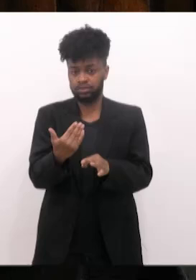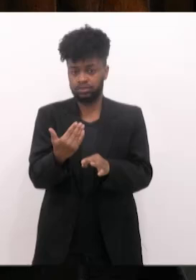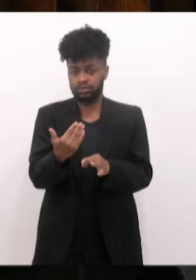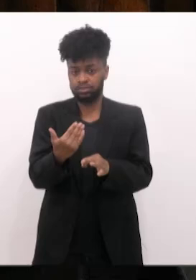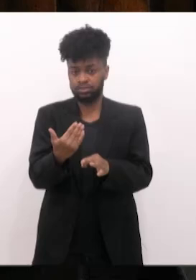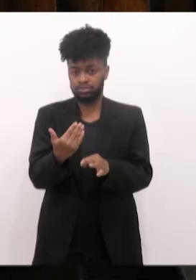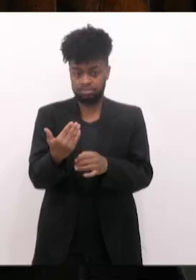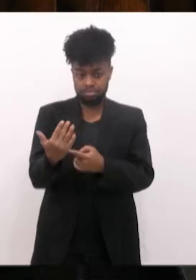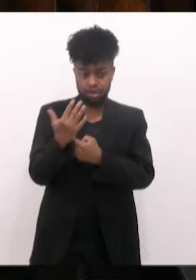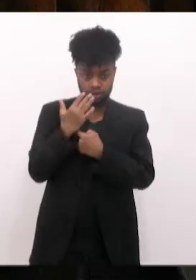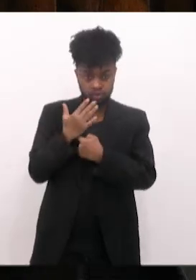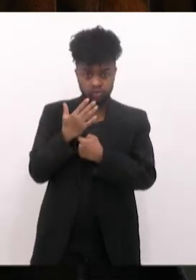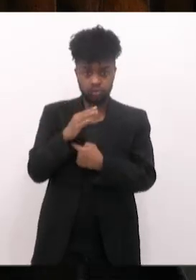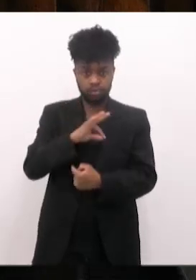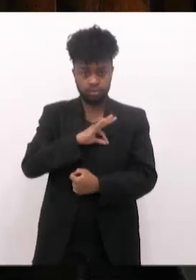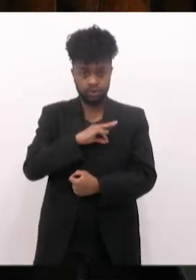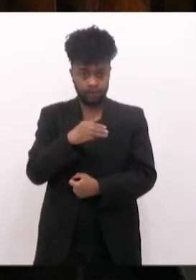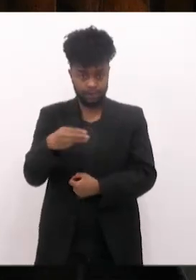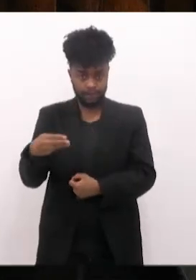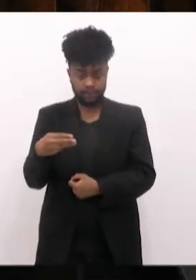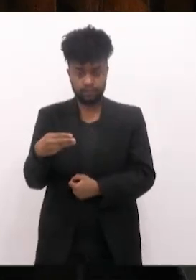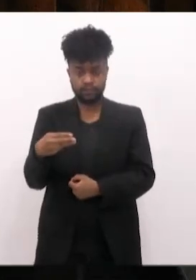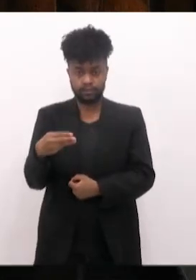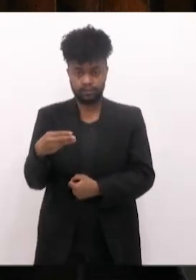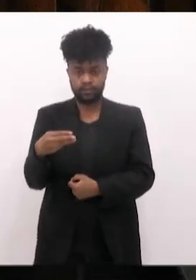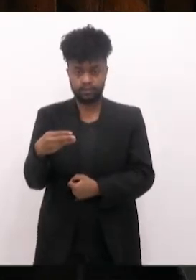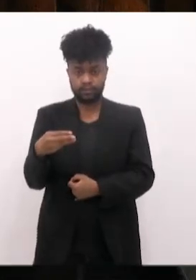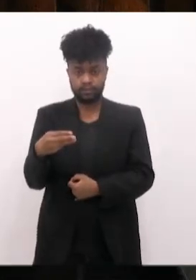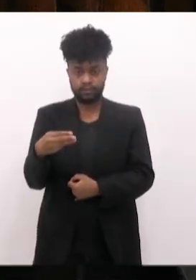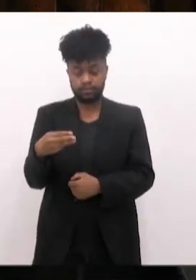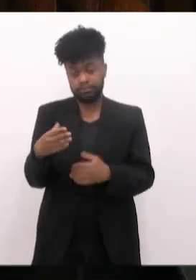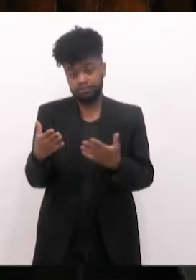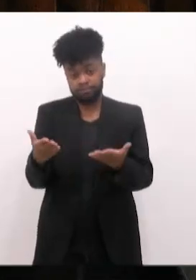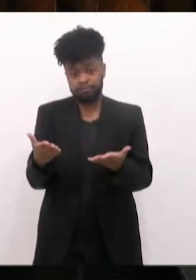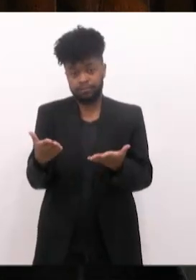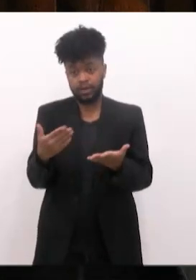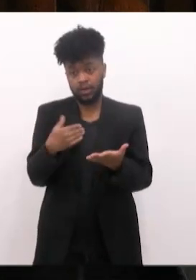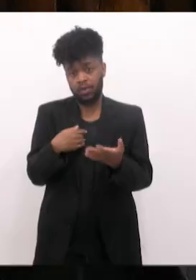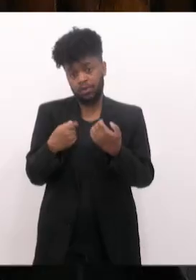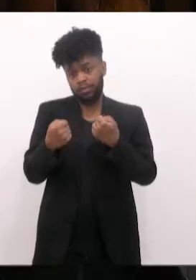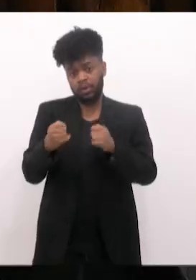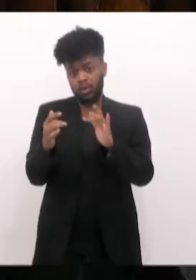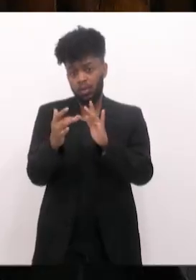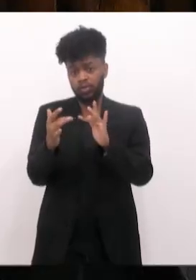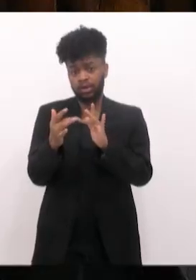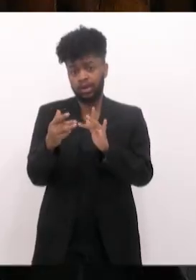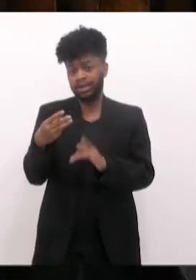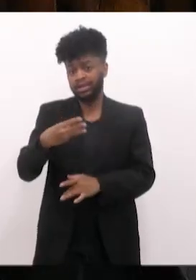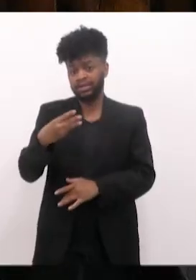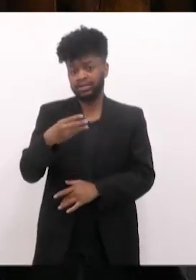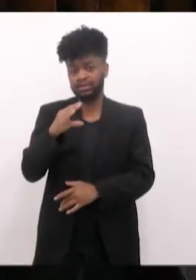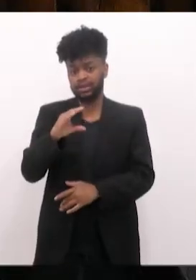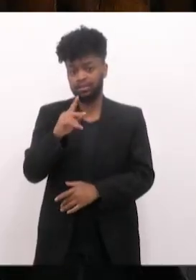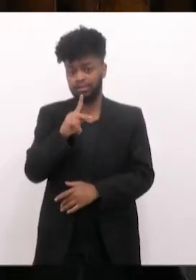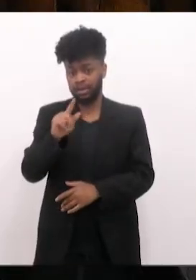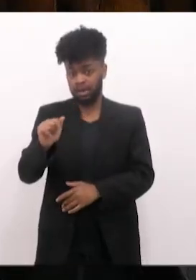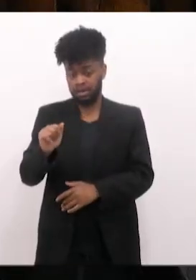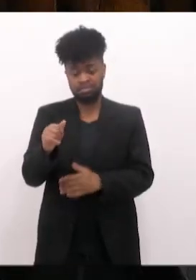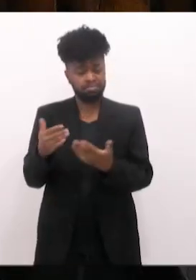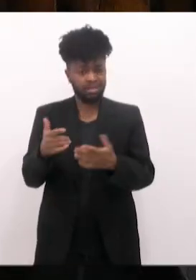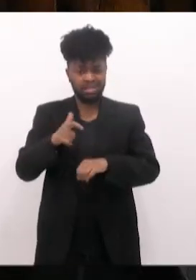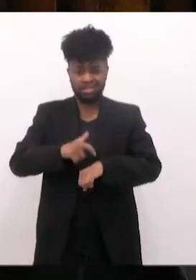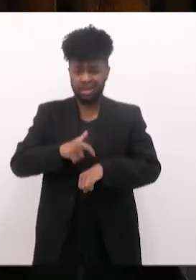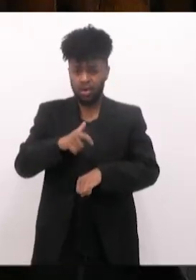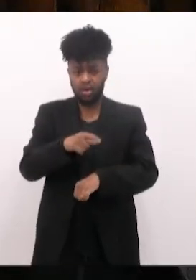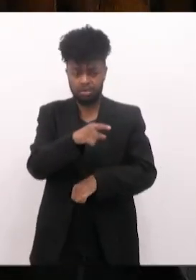o auxílio da Polícia Militar, que eu pudesse entrar em contato com o 3º CPA. E prontamente,